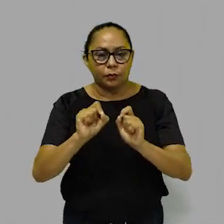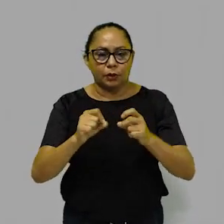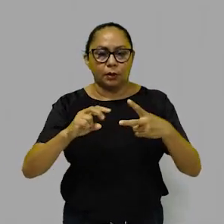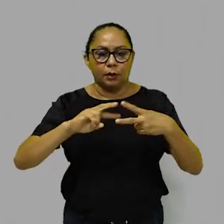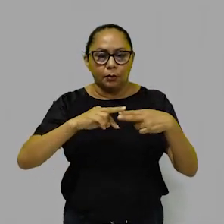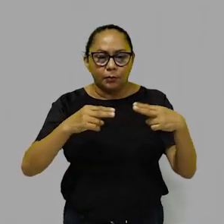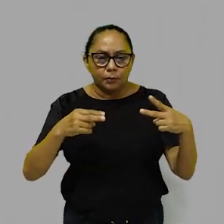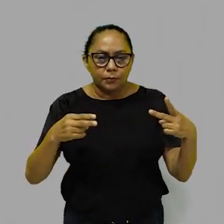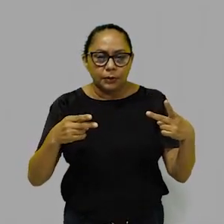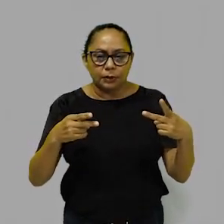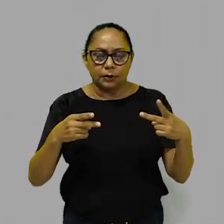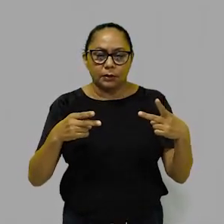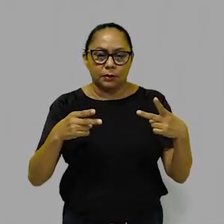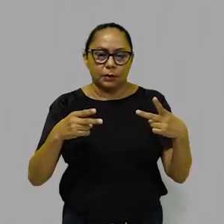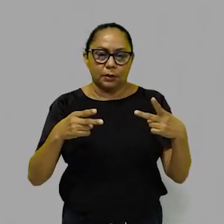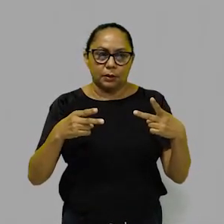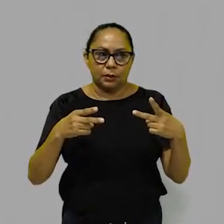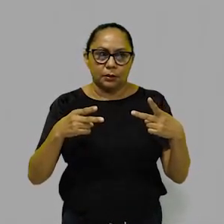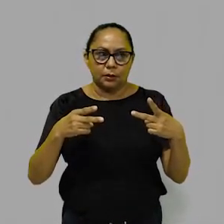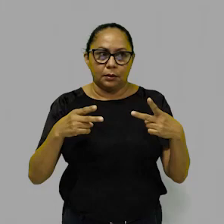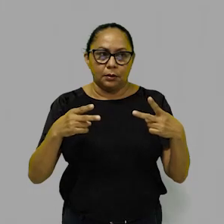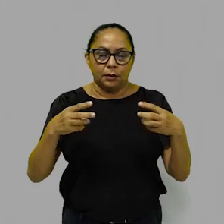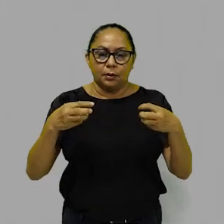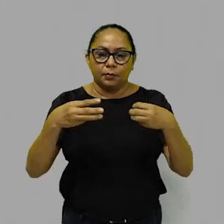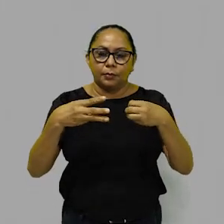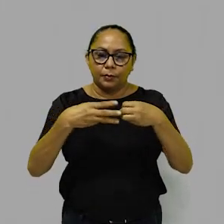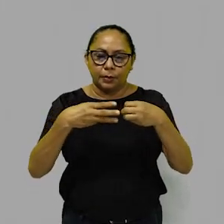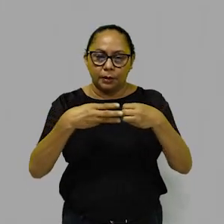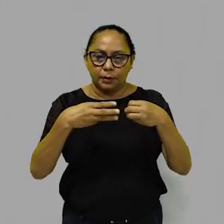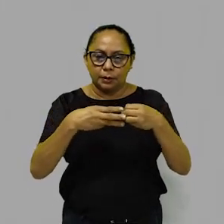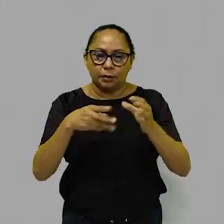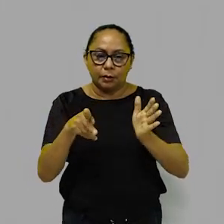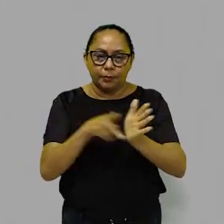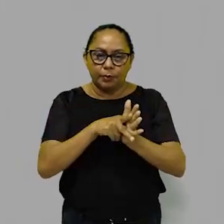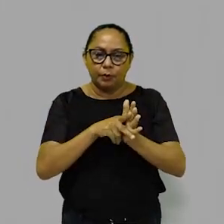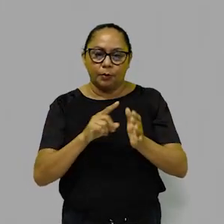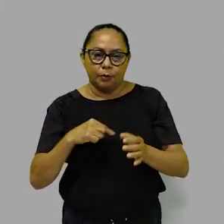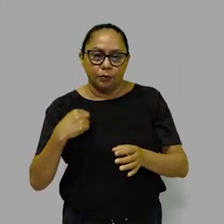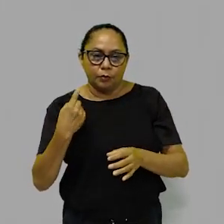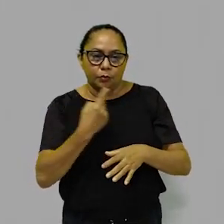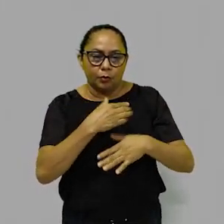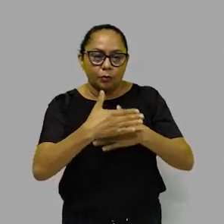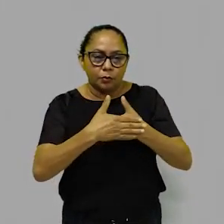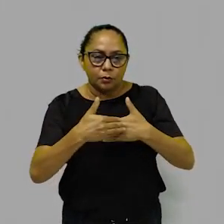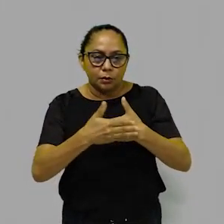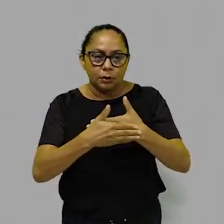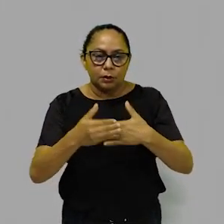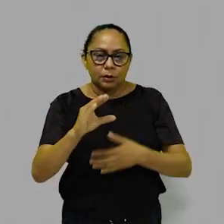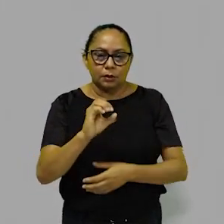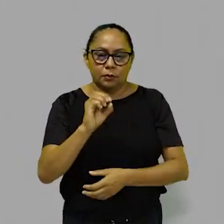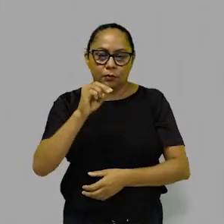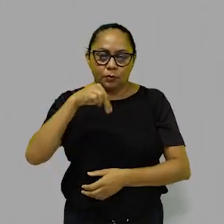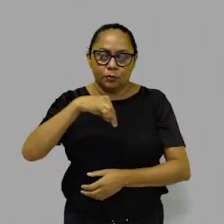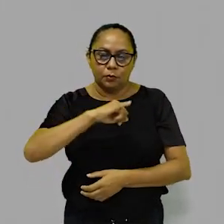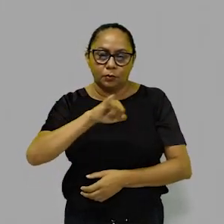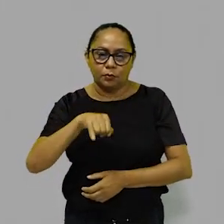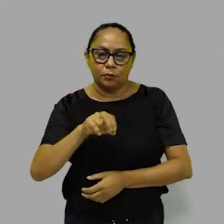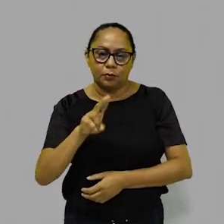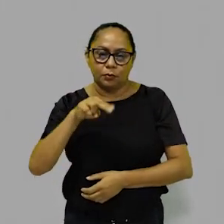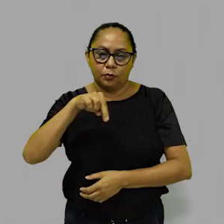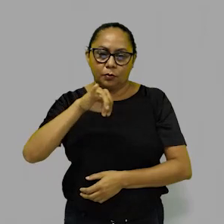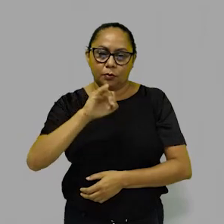célula. Mastócito vai ser uma célula do nosso tecido conjuntivo, ok? É uma célula do